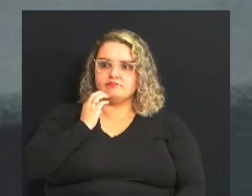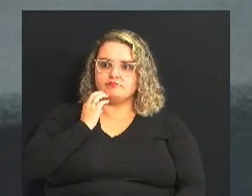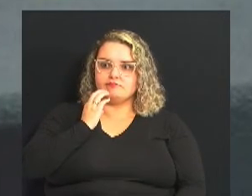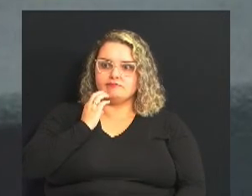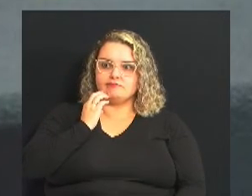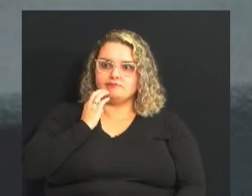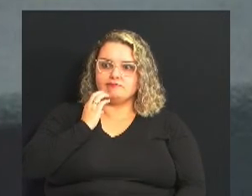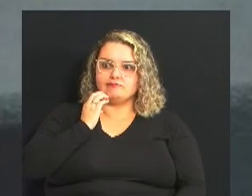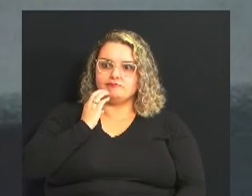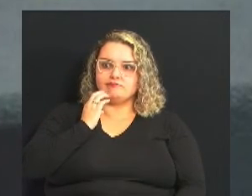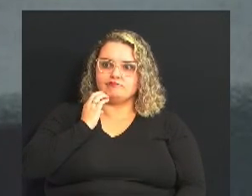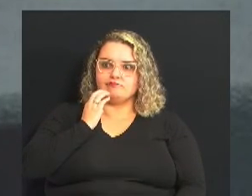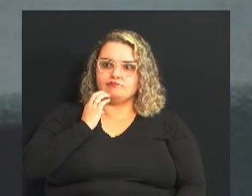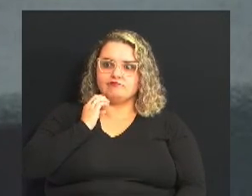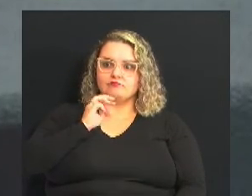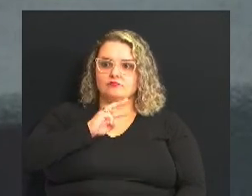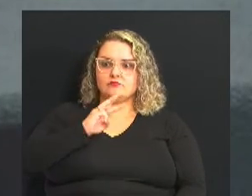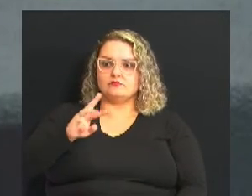tá lá no site da RNP.